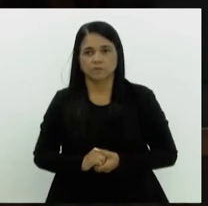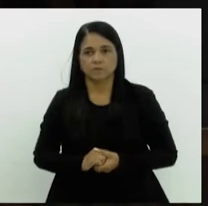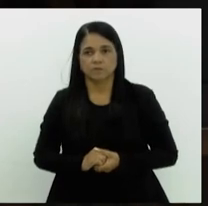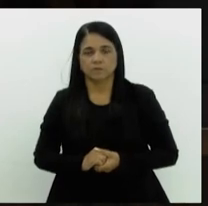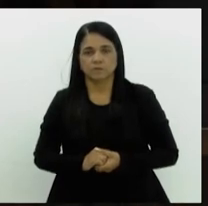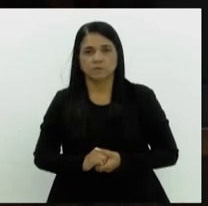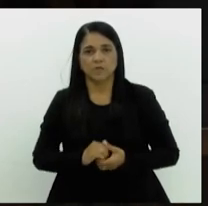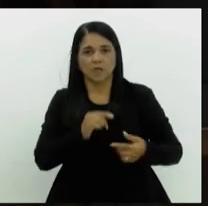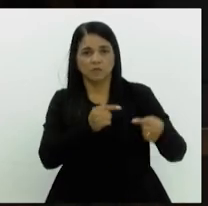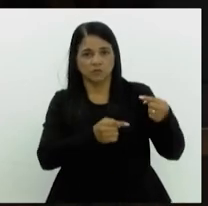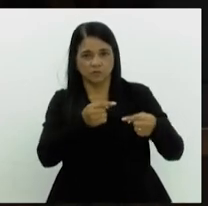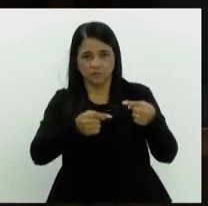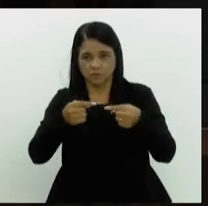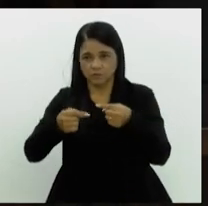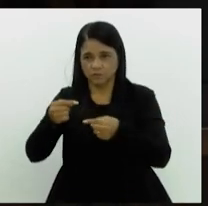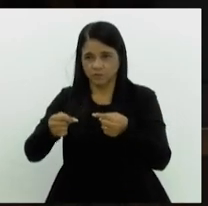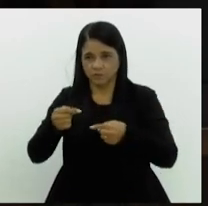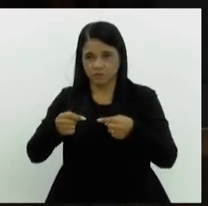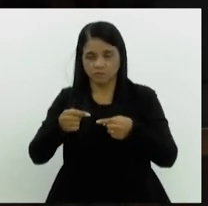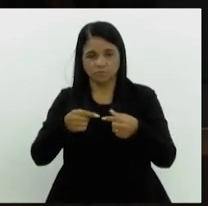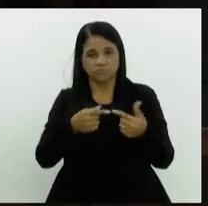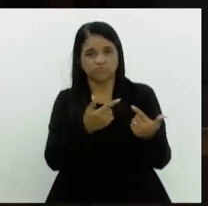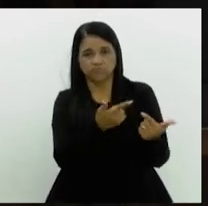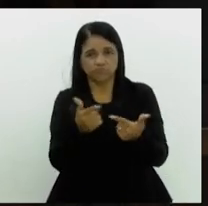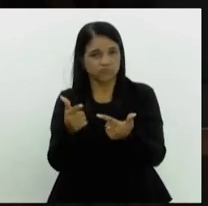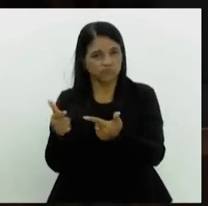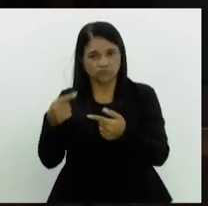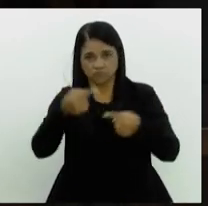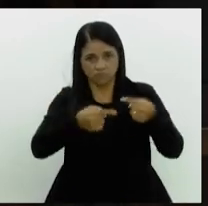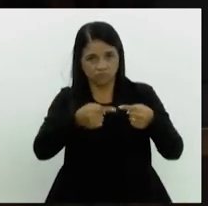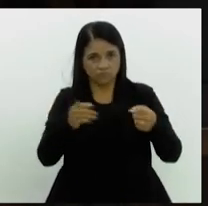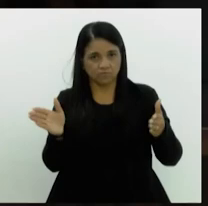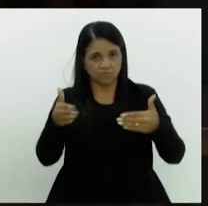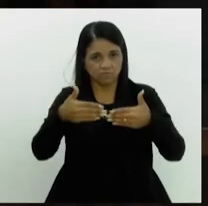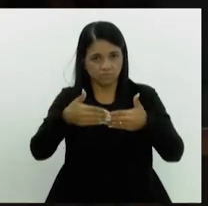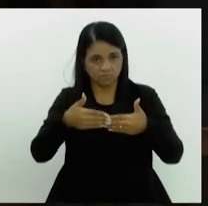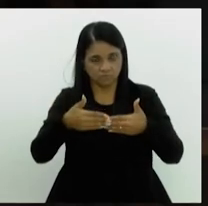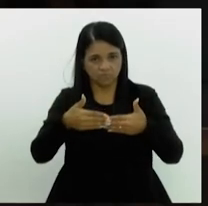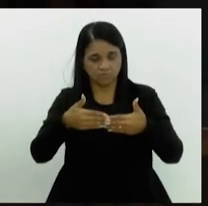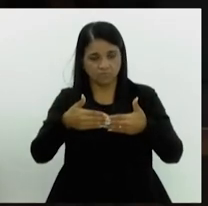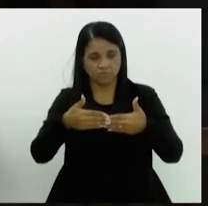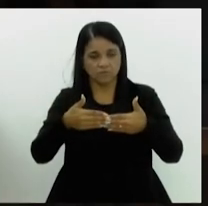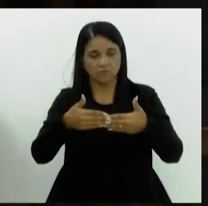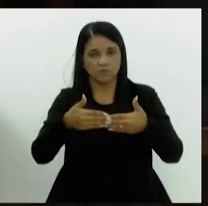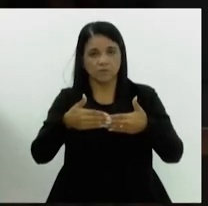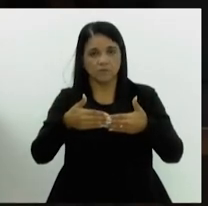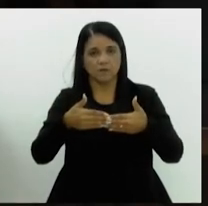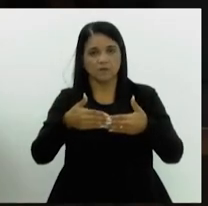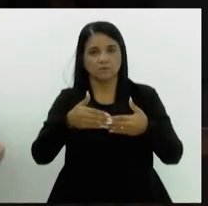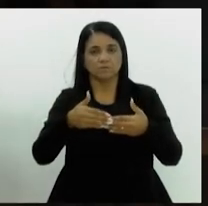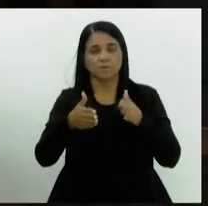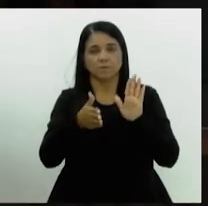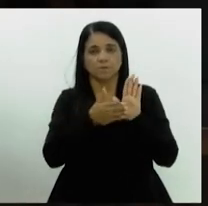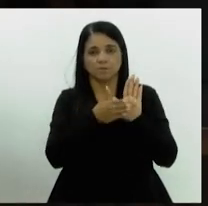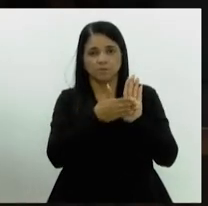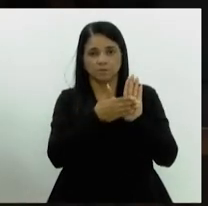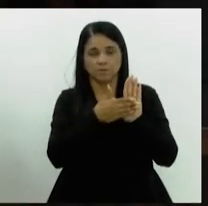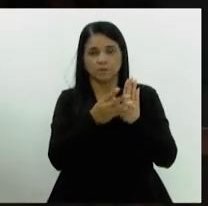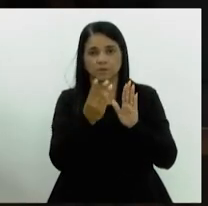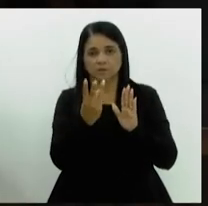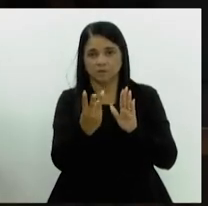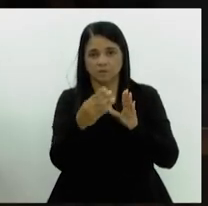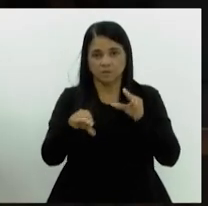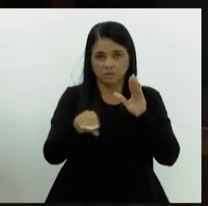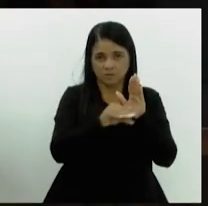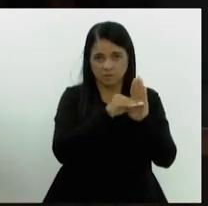Em discussão, não havendo com o ele discutir, encerrado a discussão, a presente proposta recebeu